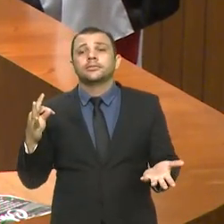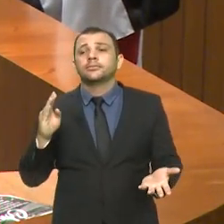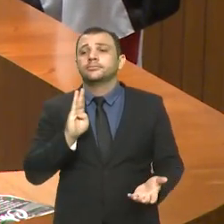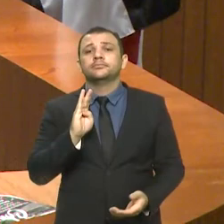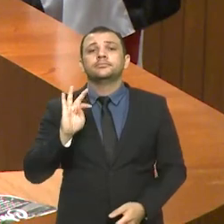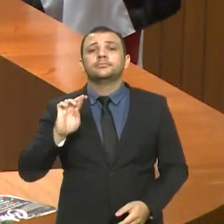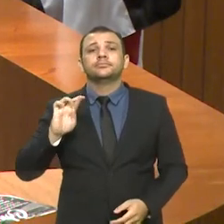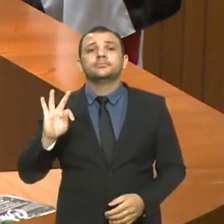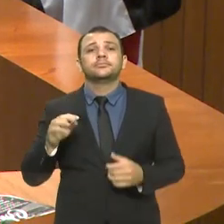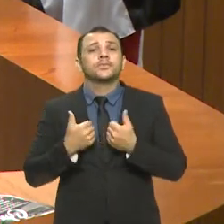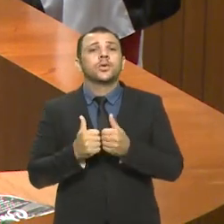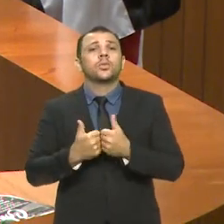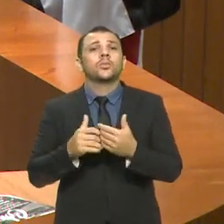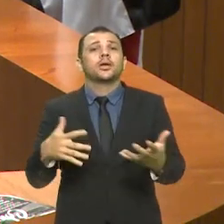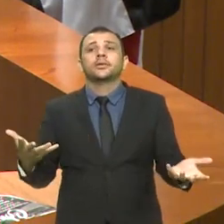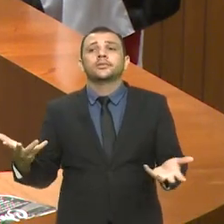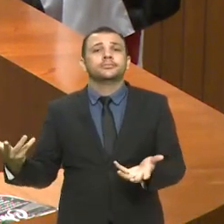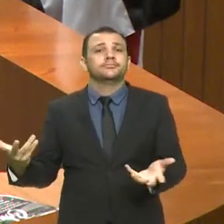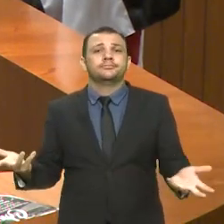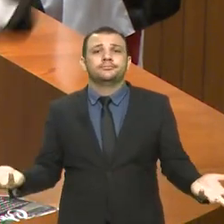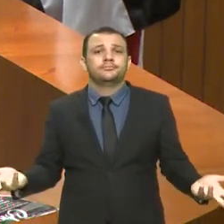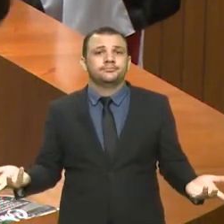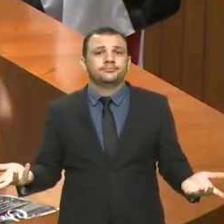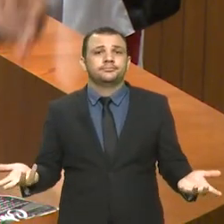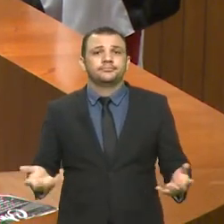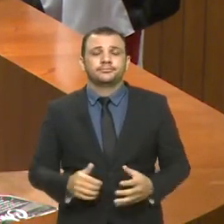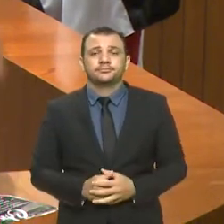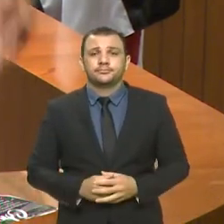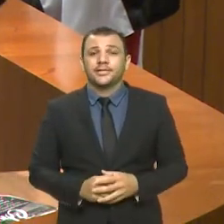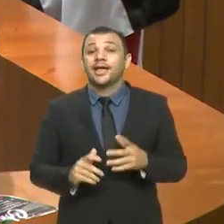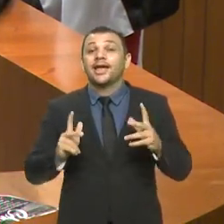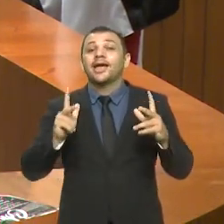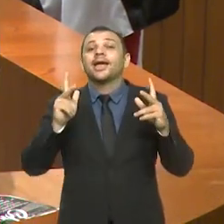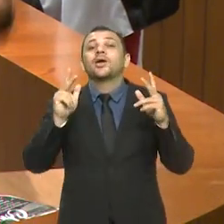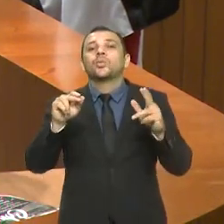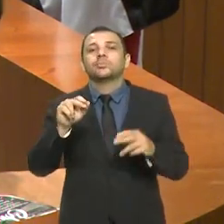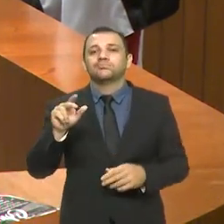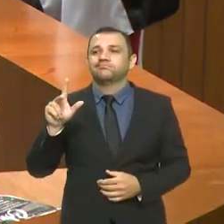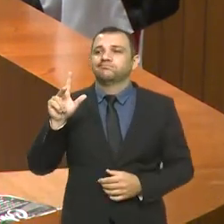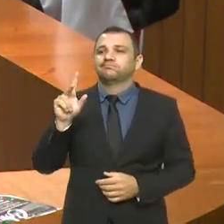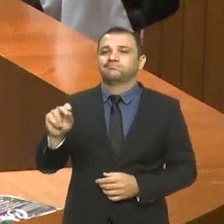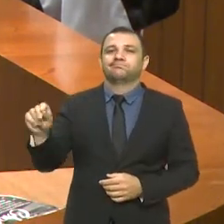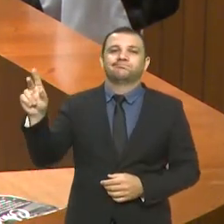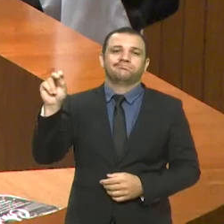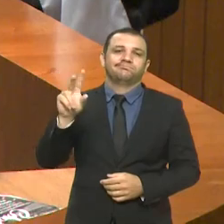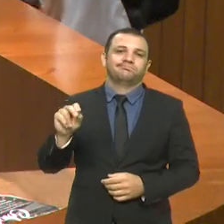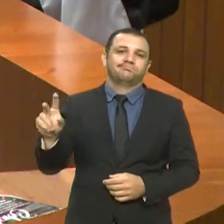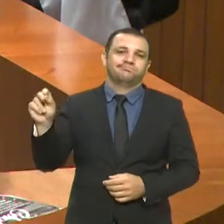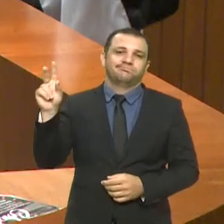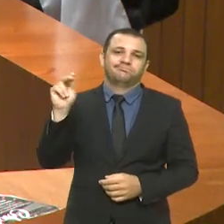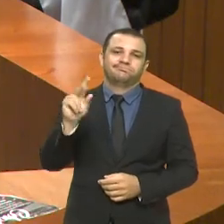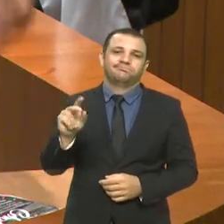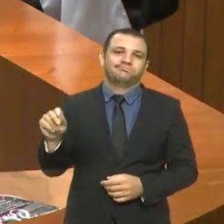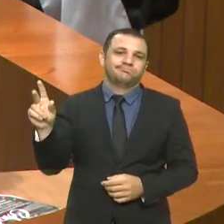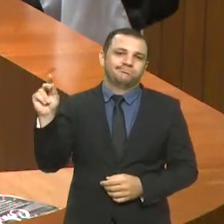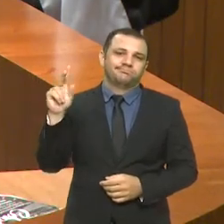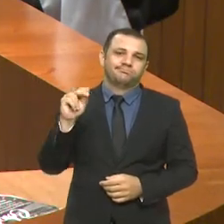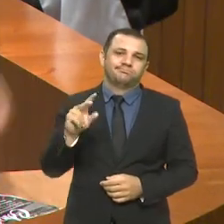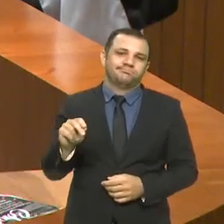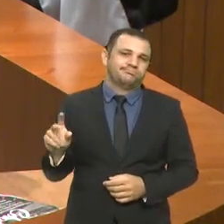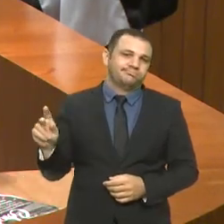Cadê o BRT? É igual passar sebo na cara de jumento.